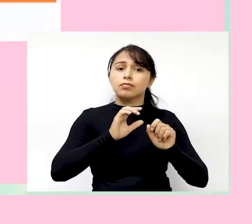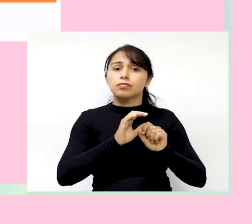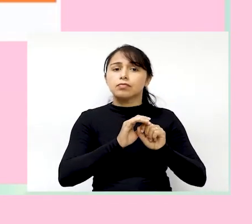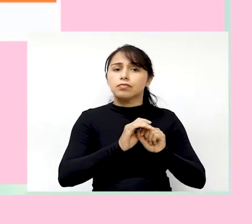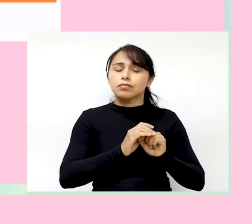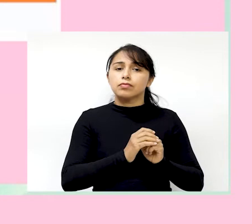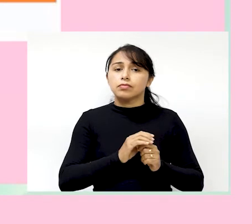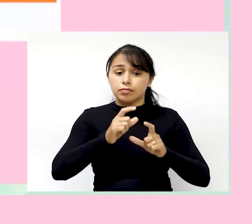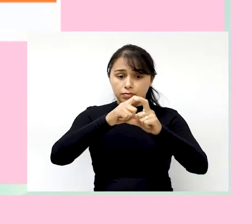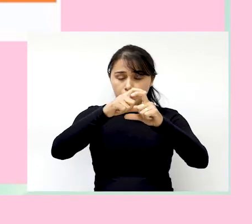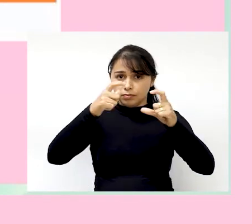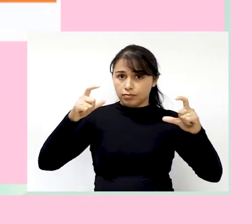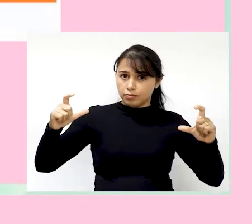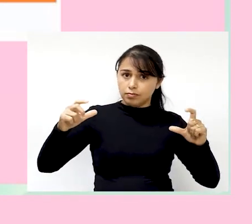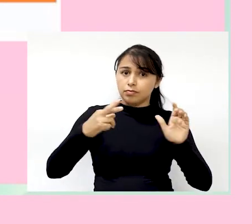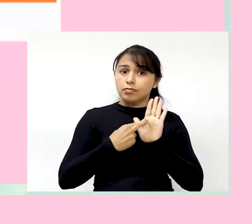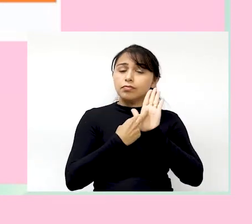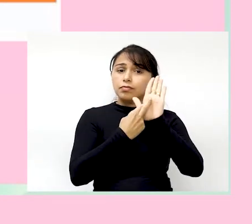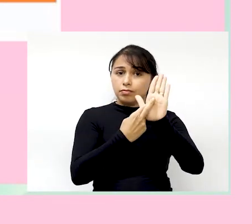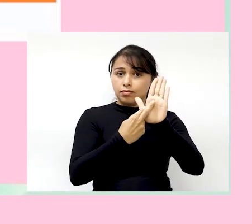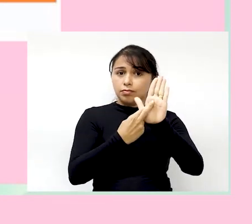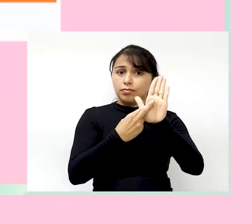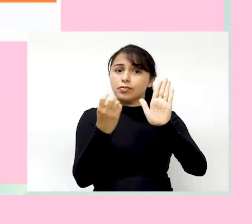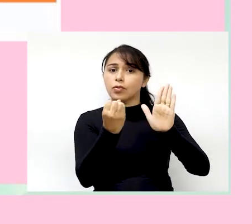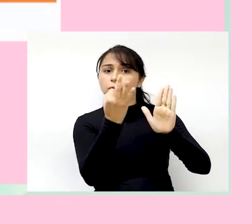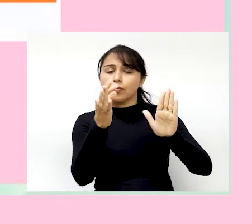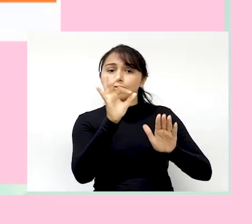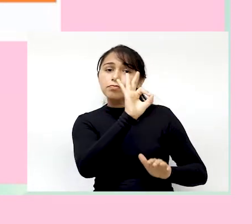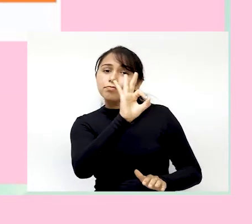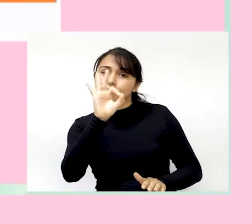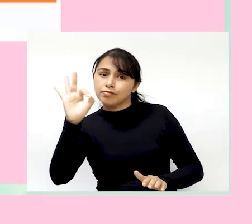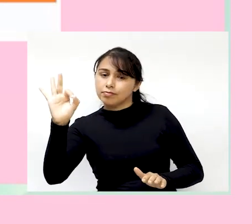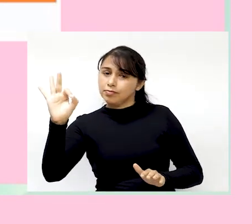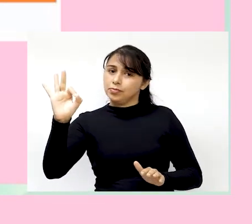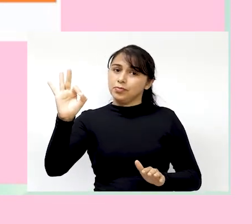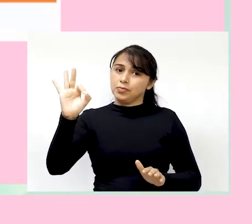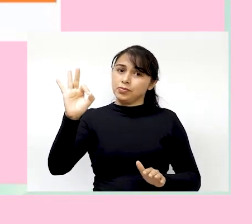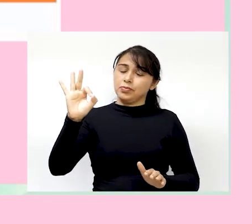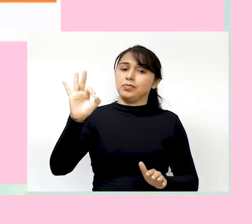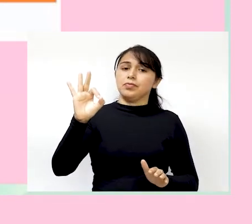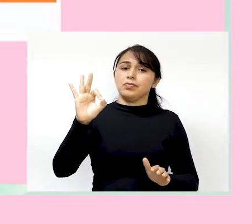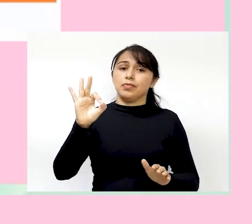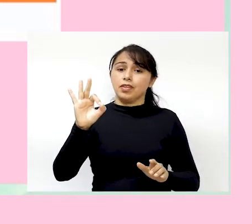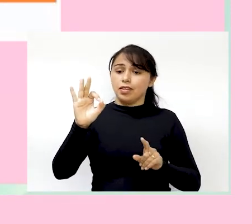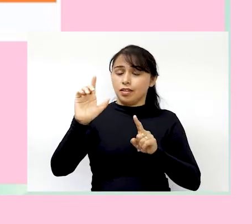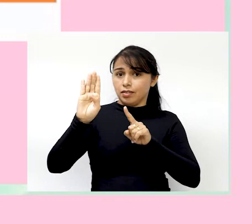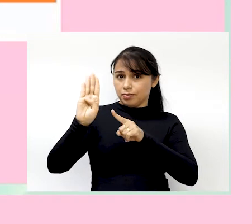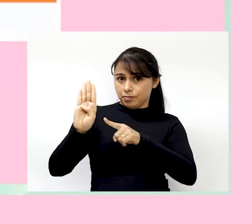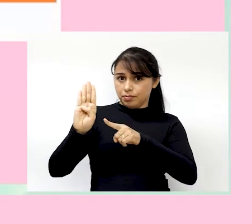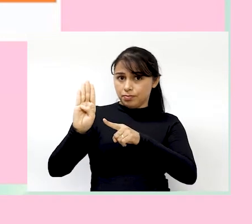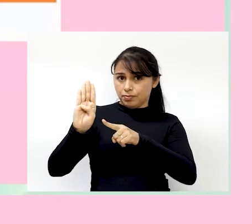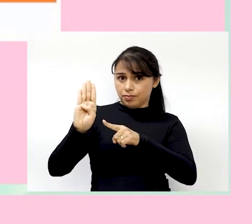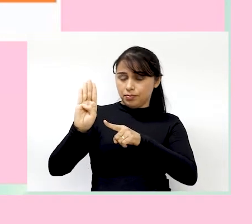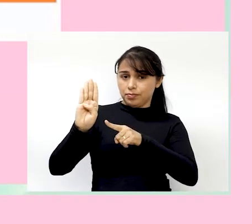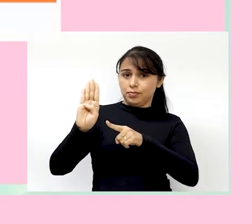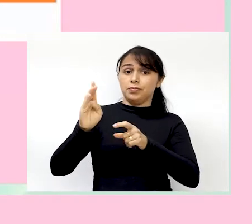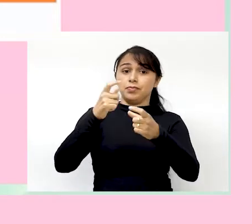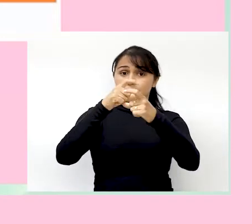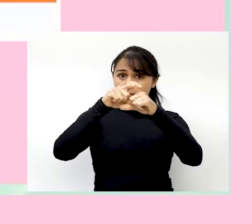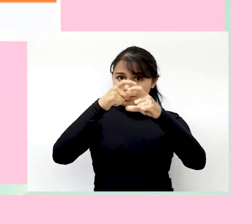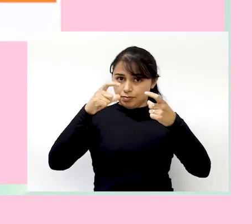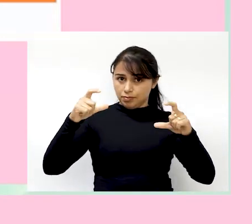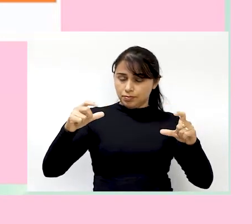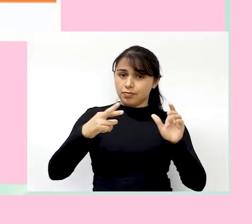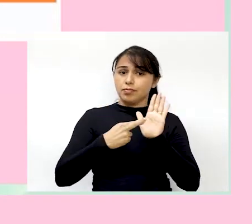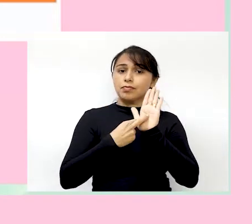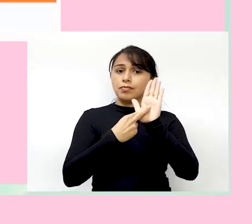essa disposição, a expressão algébrica que representa o número de bolinhas B. Então, o que que ele está querendo? A expressão